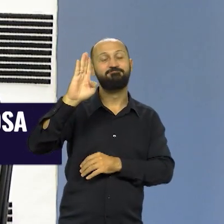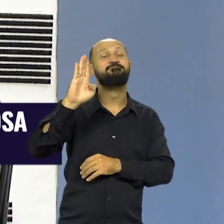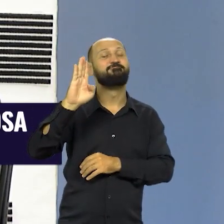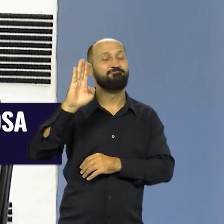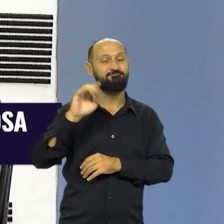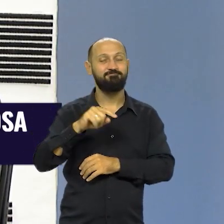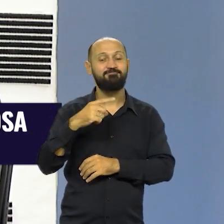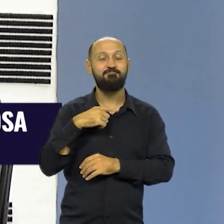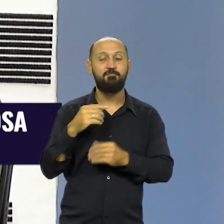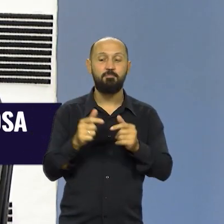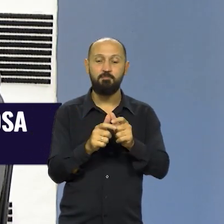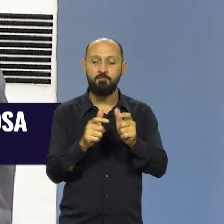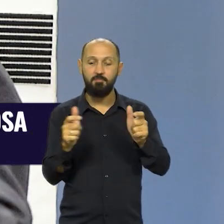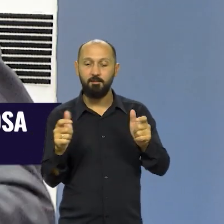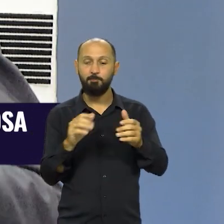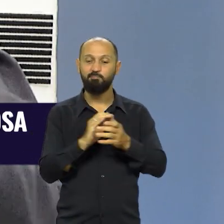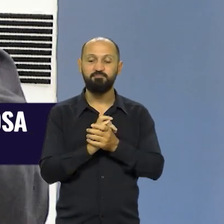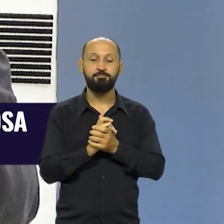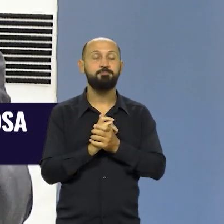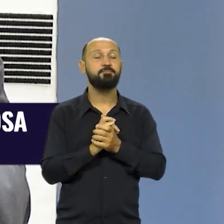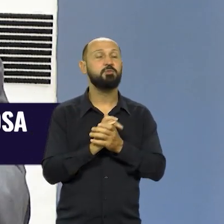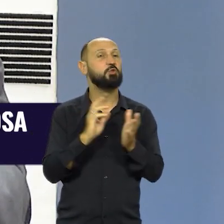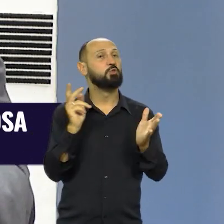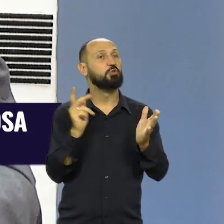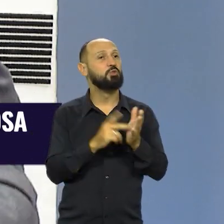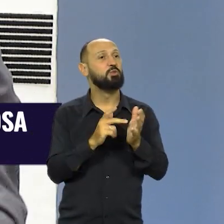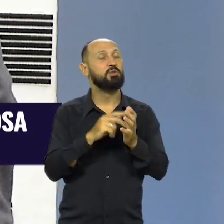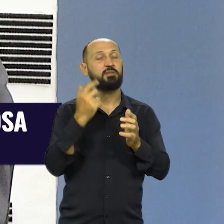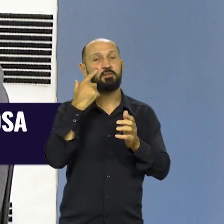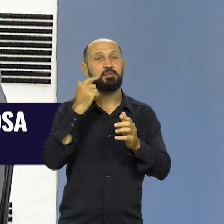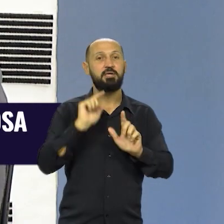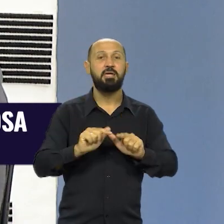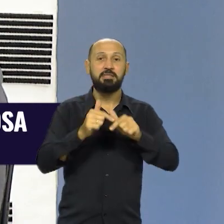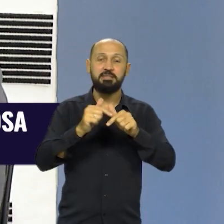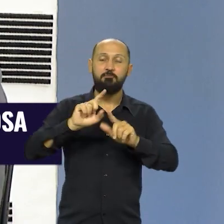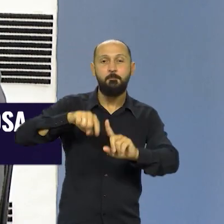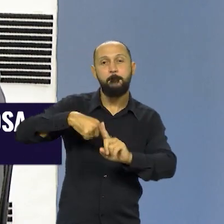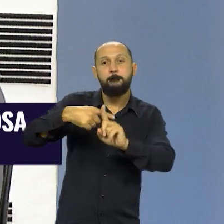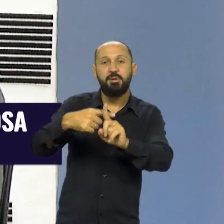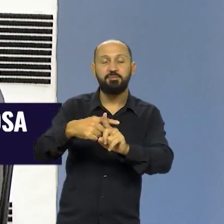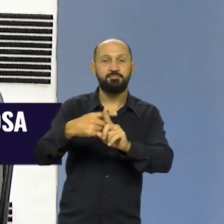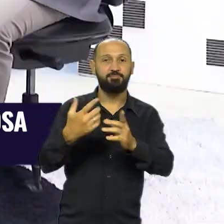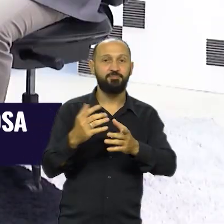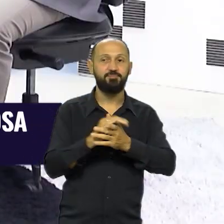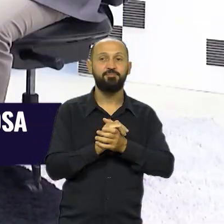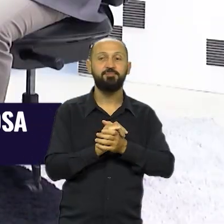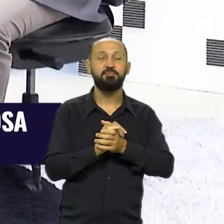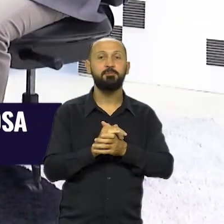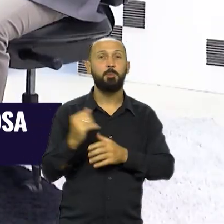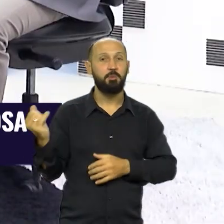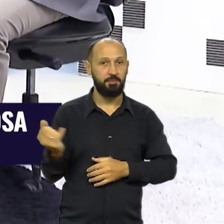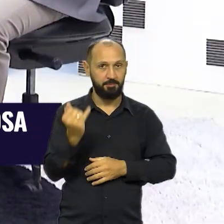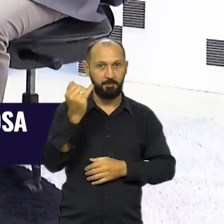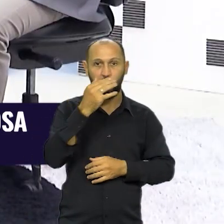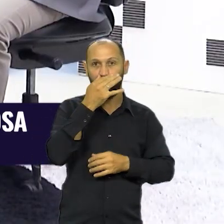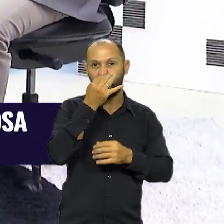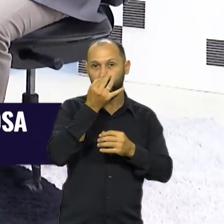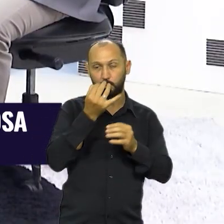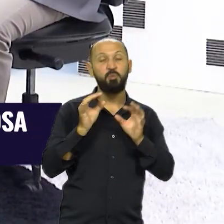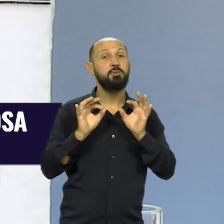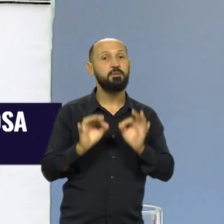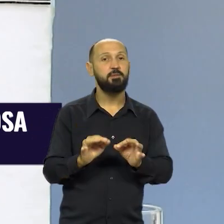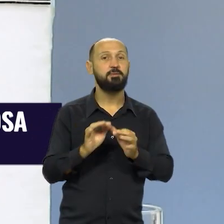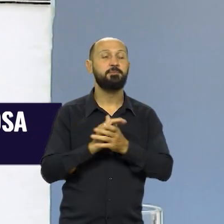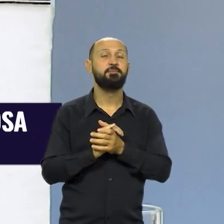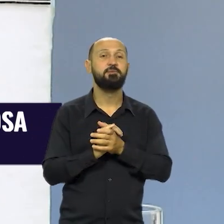nacional uma ampliação realmente dessas ações afirmativas, Janaína. Então, muito